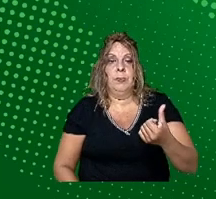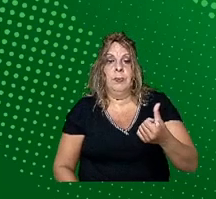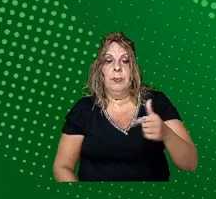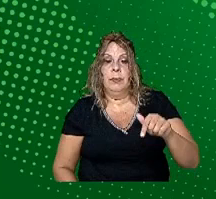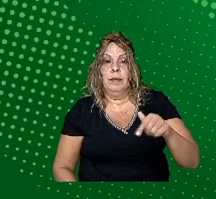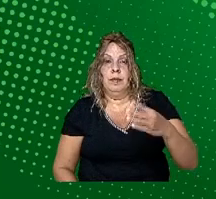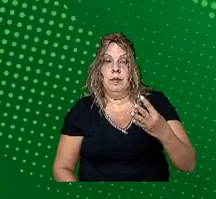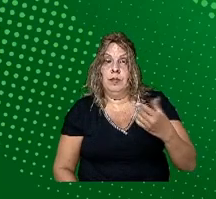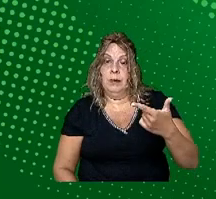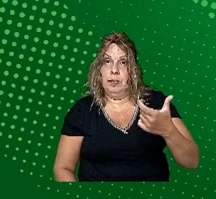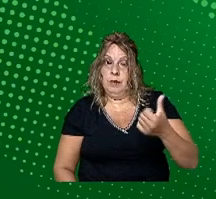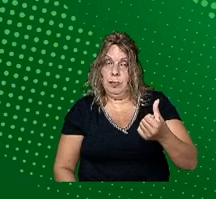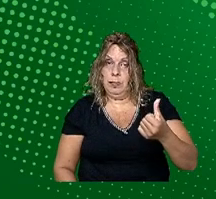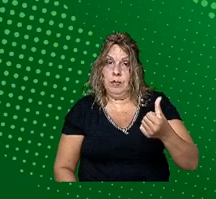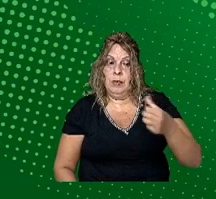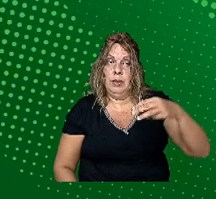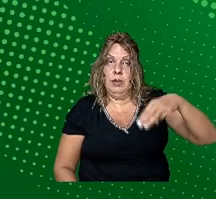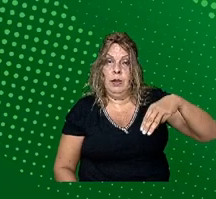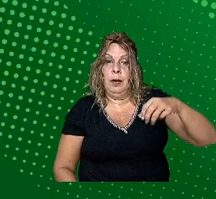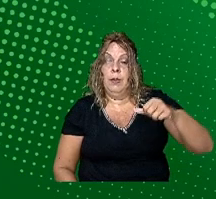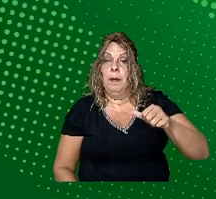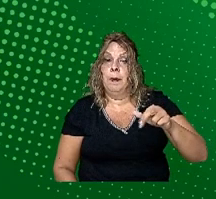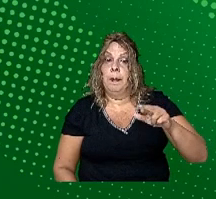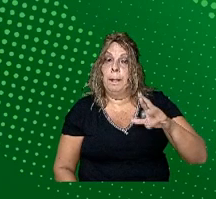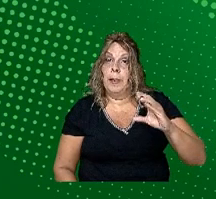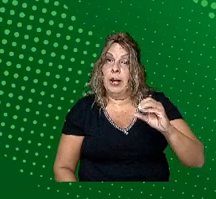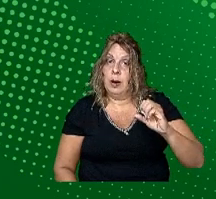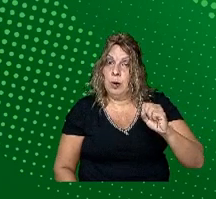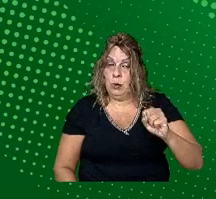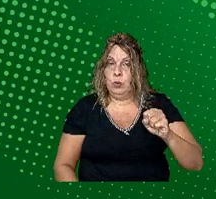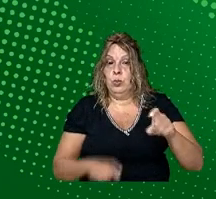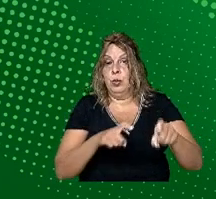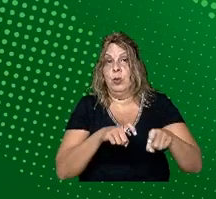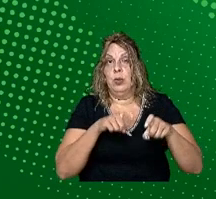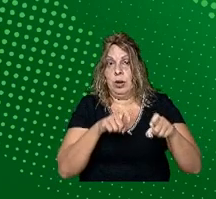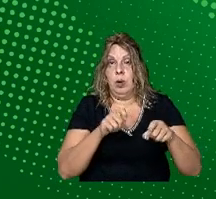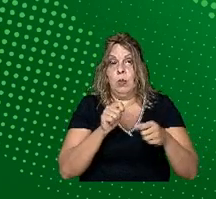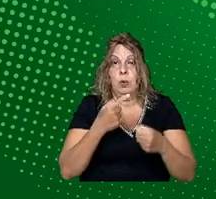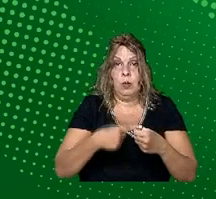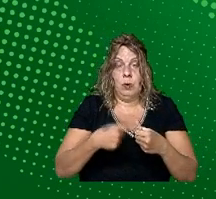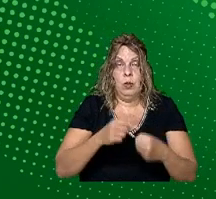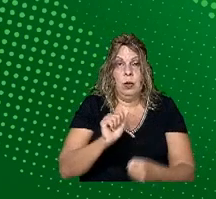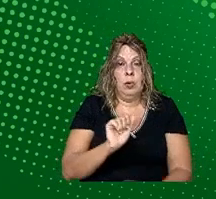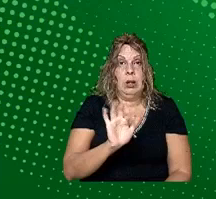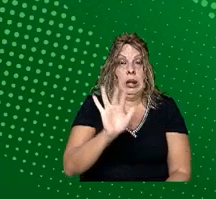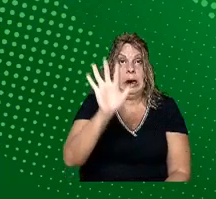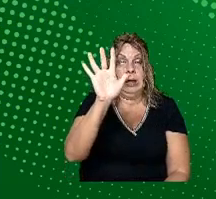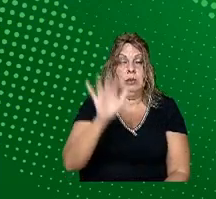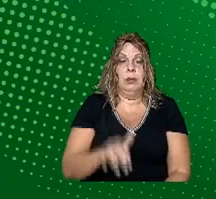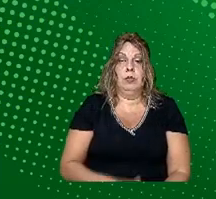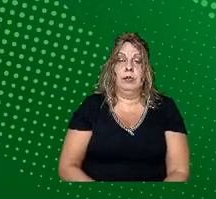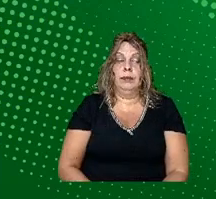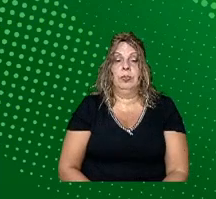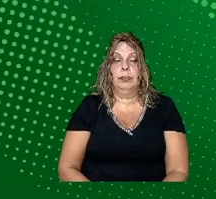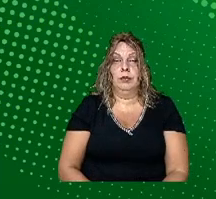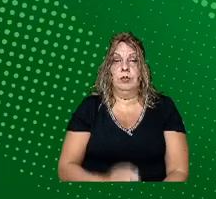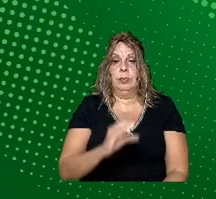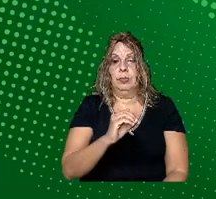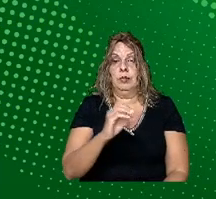167426, Marcos Giovanni Gama, de Lagarto, Zona Rural, Luiz da Pista 6, foi o Pé Quente, Regional Itapuranga. Olha só,